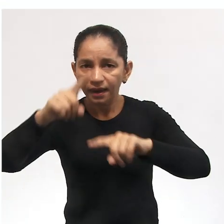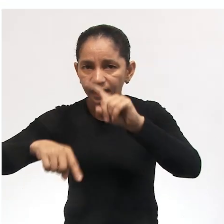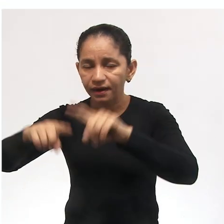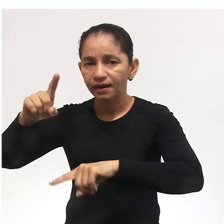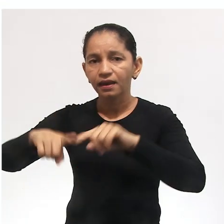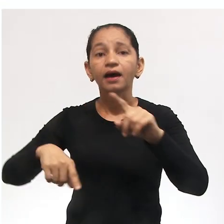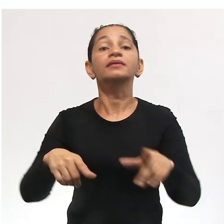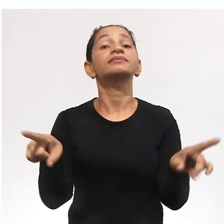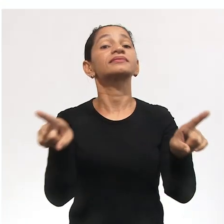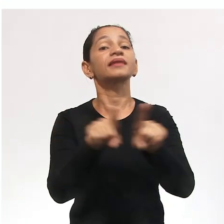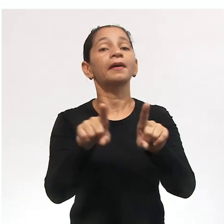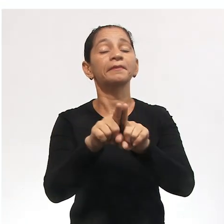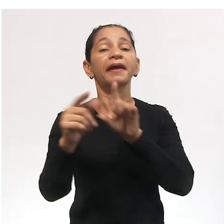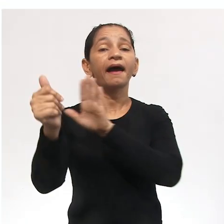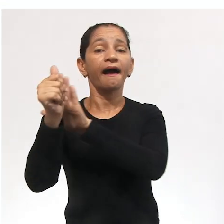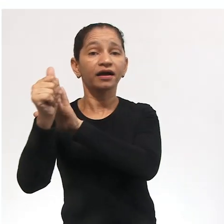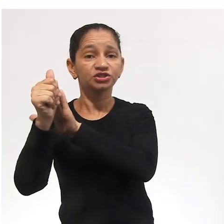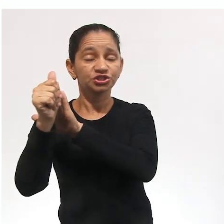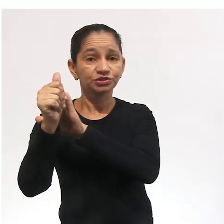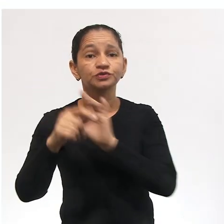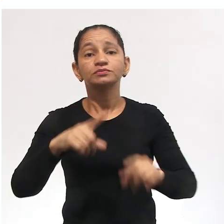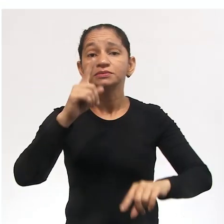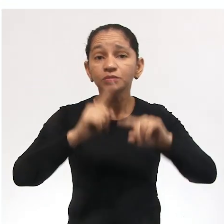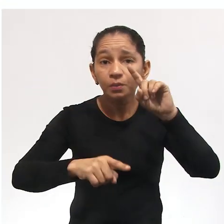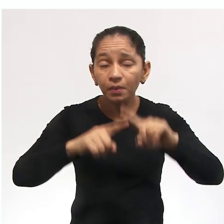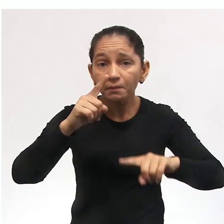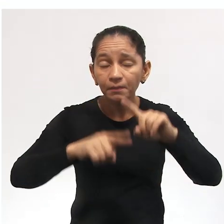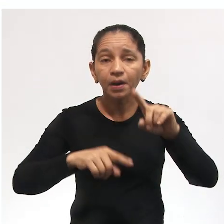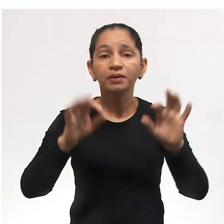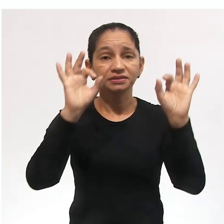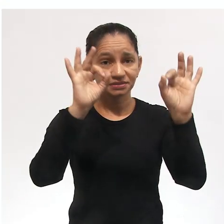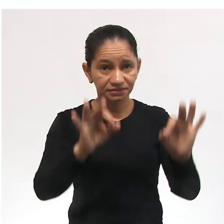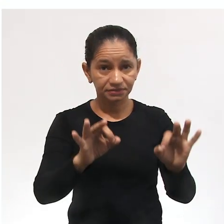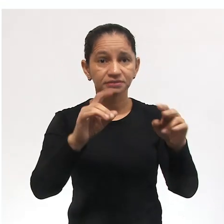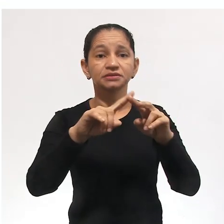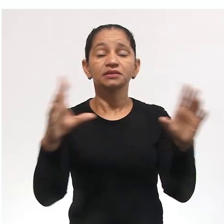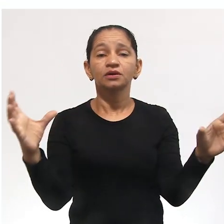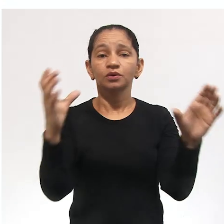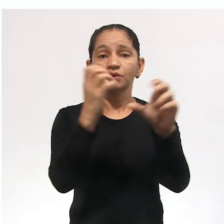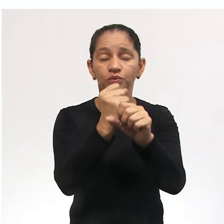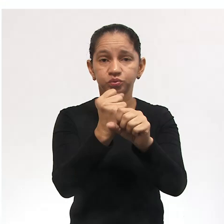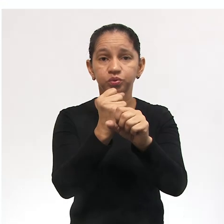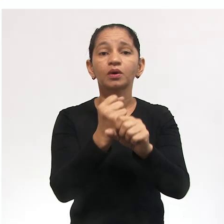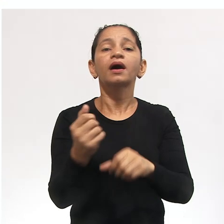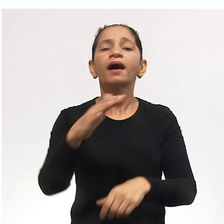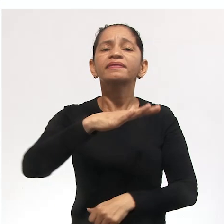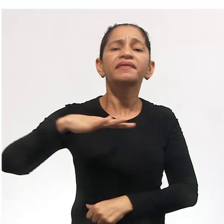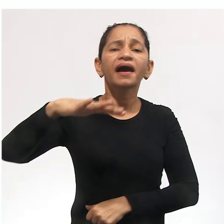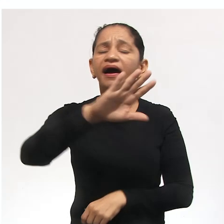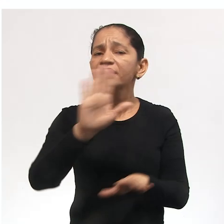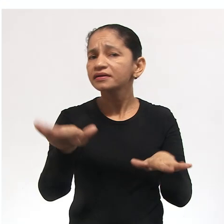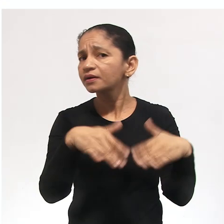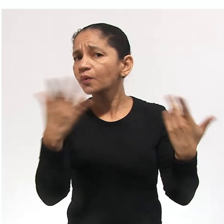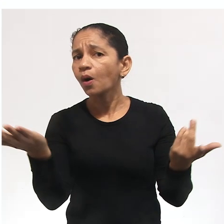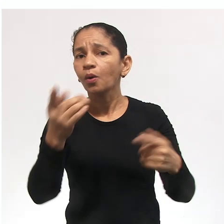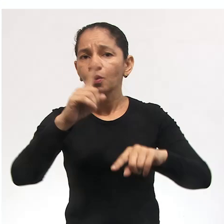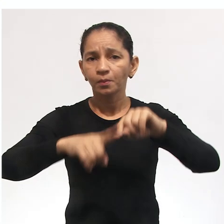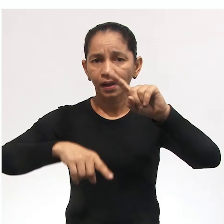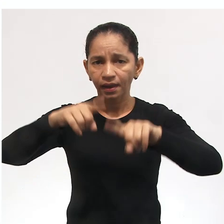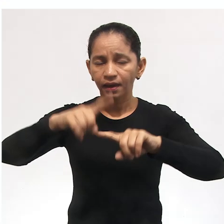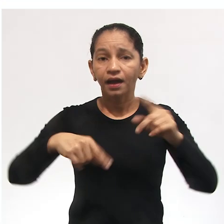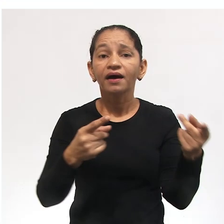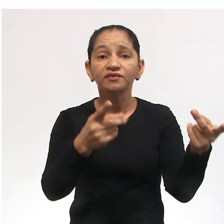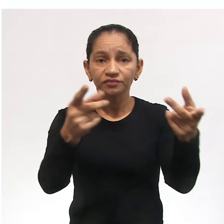ativo imobilizado. E essa empresa atua no segmento de comercialização de mercadorias. Então vamos avançar